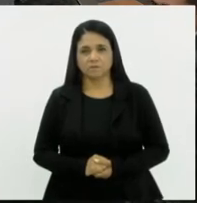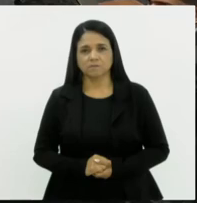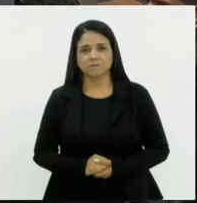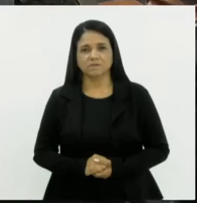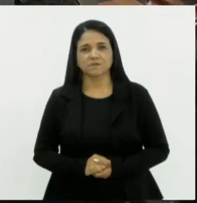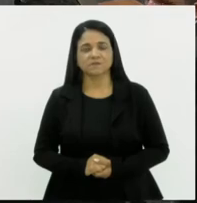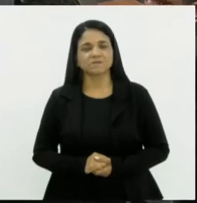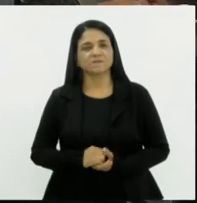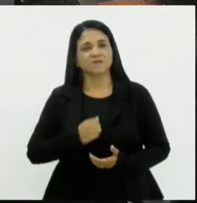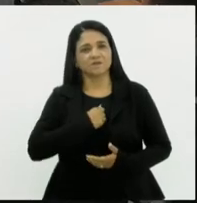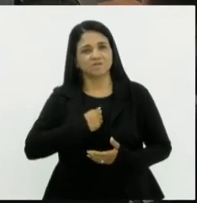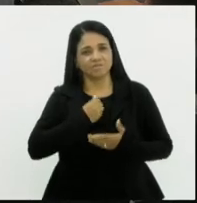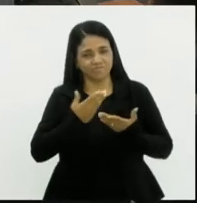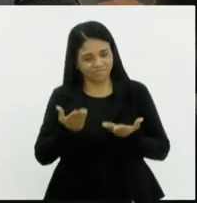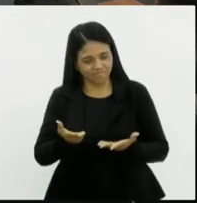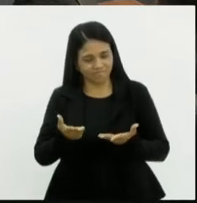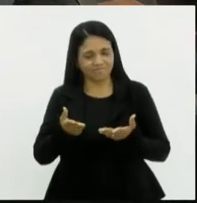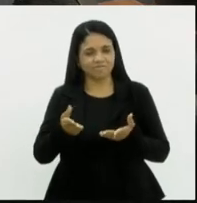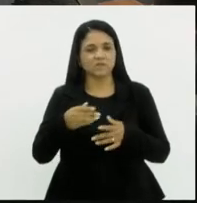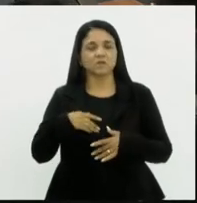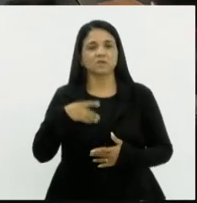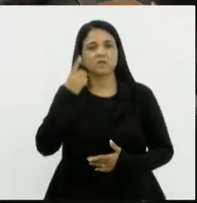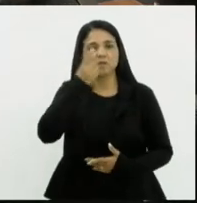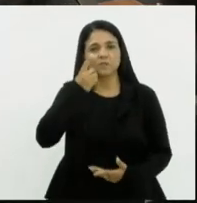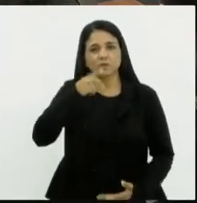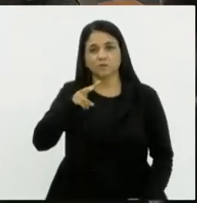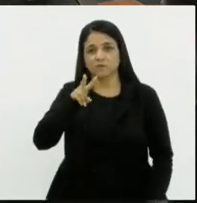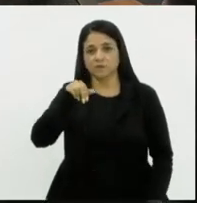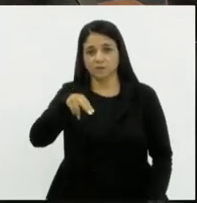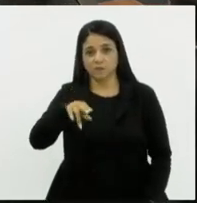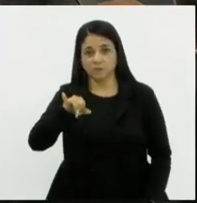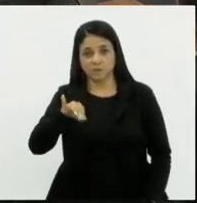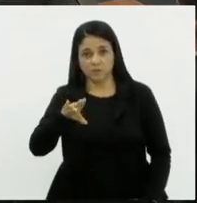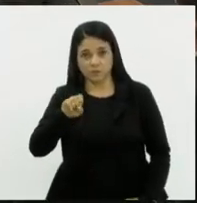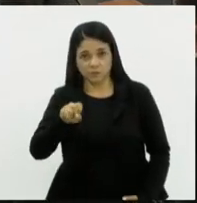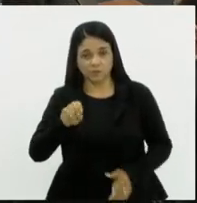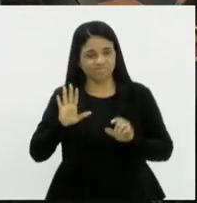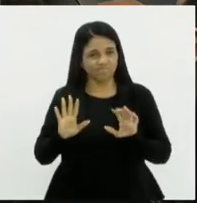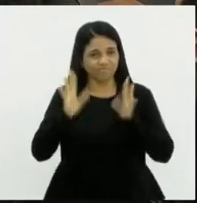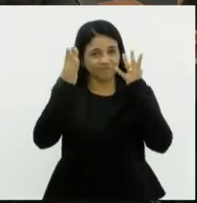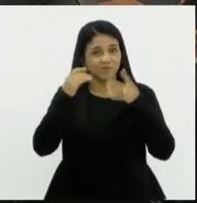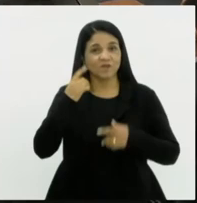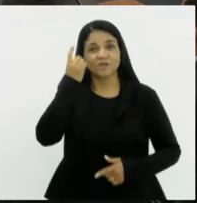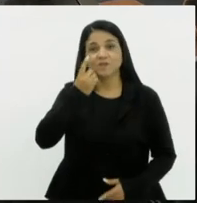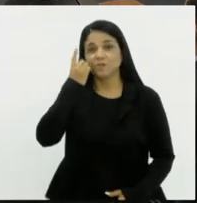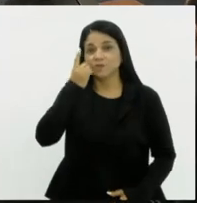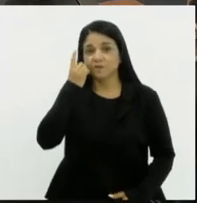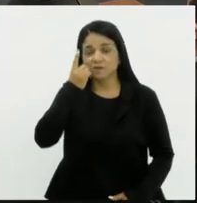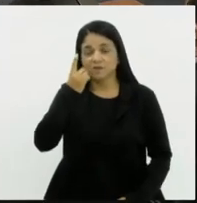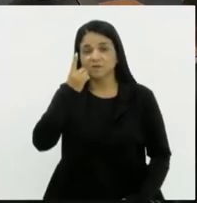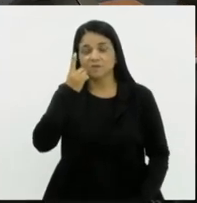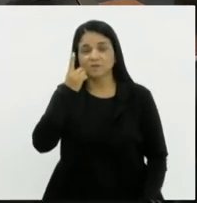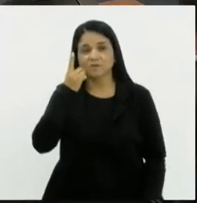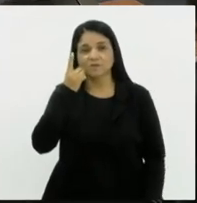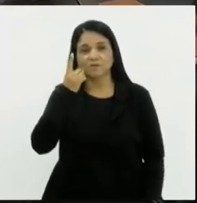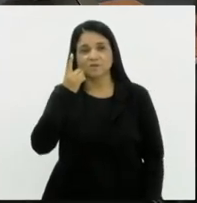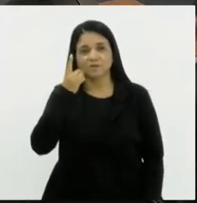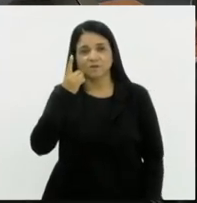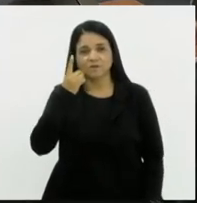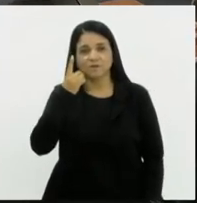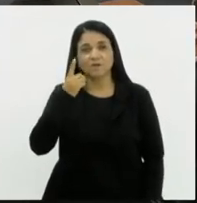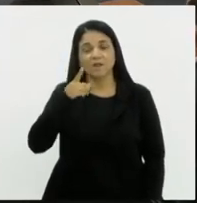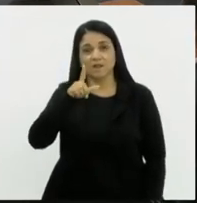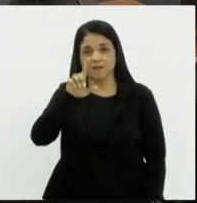Saudar a presença do nosso deputado Vinícius Gozzolino, saudar a presença do nosso deputado